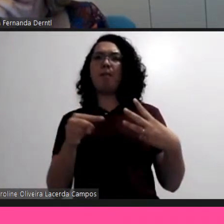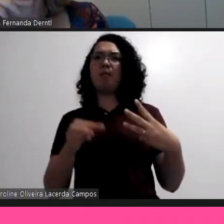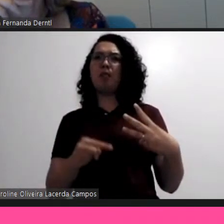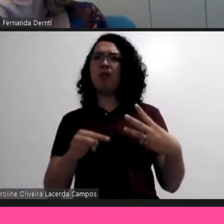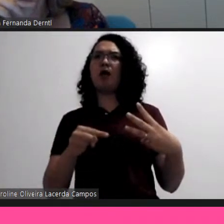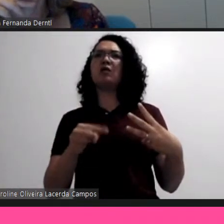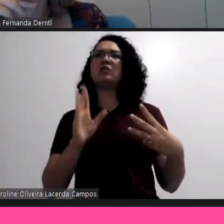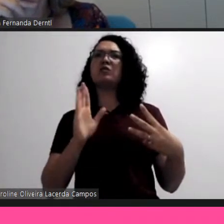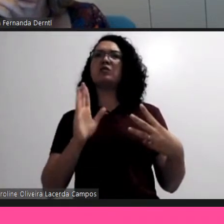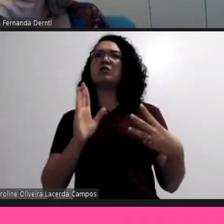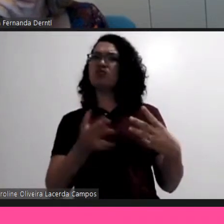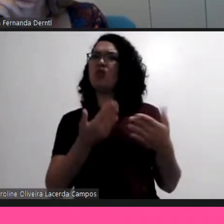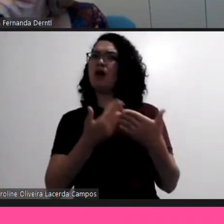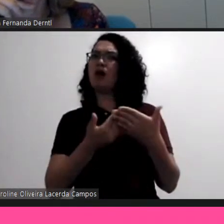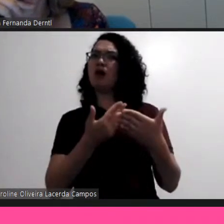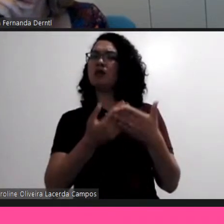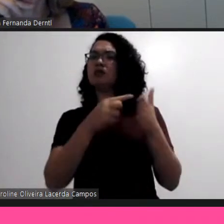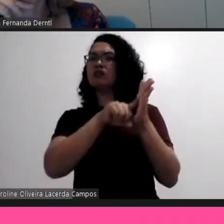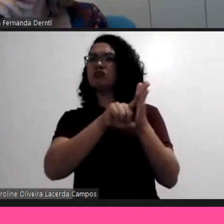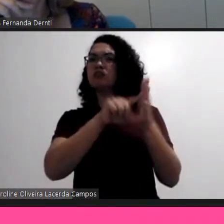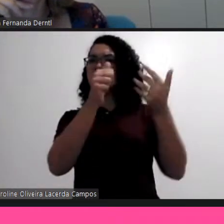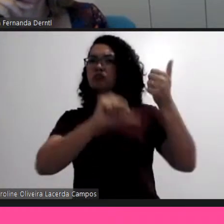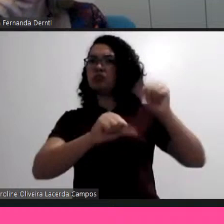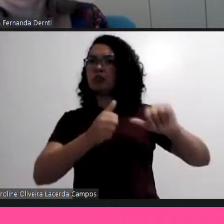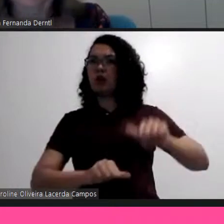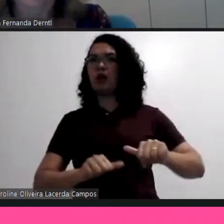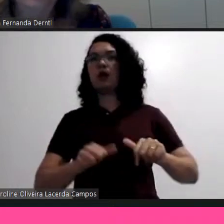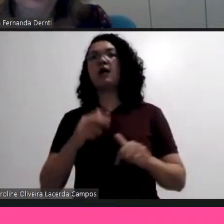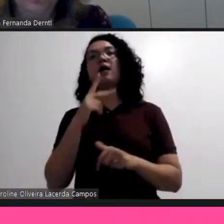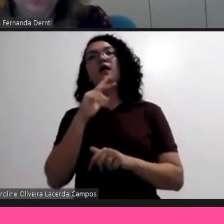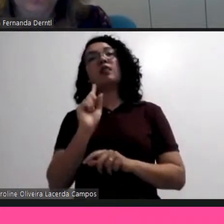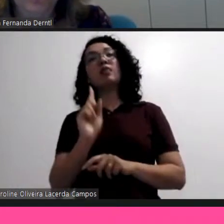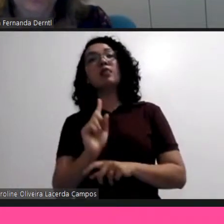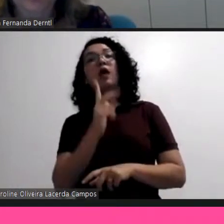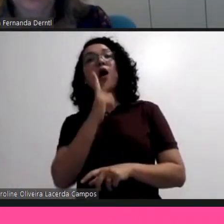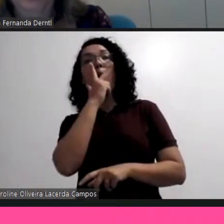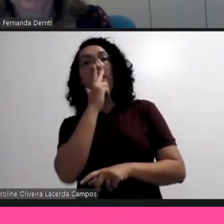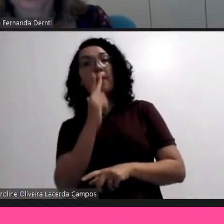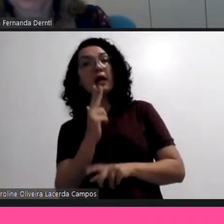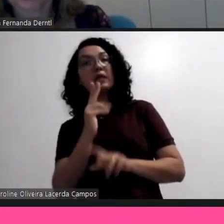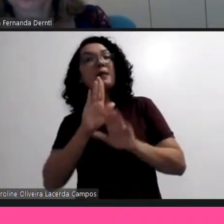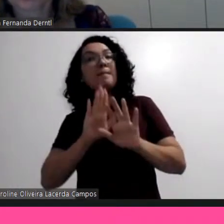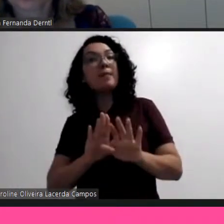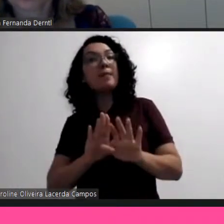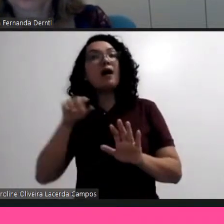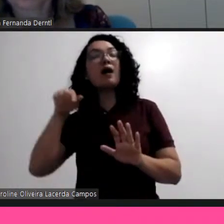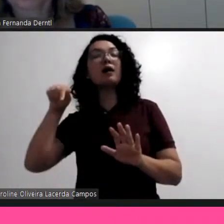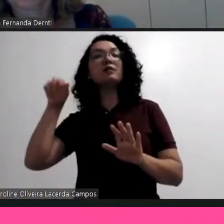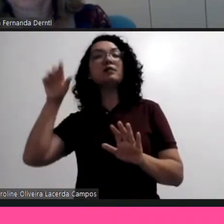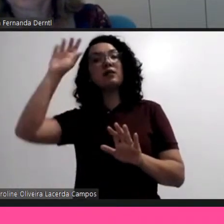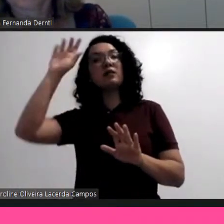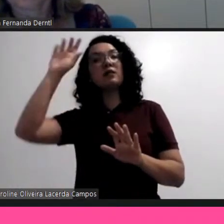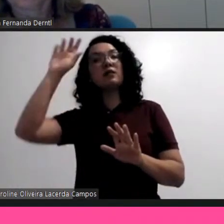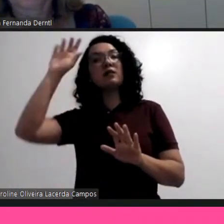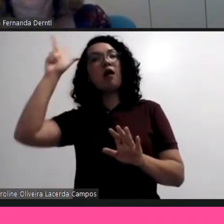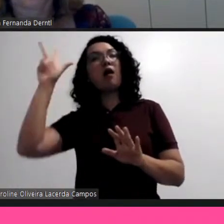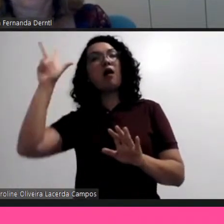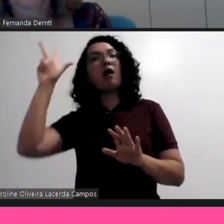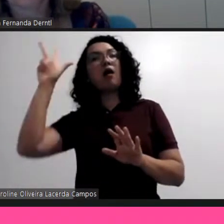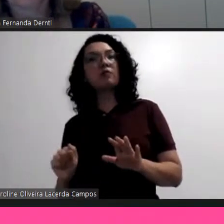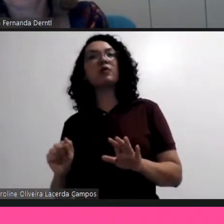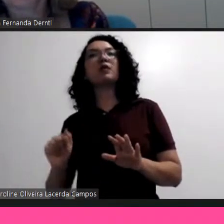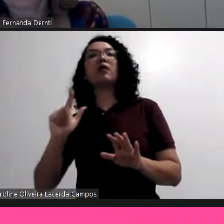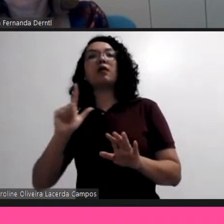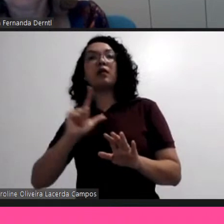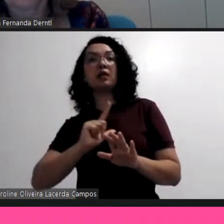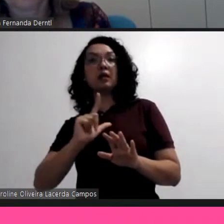bit locally, they tend to look, especially in the modern period, very much internationally. And so you're very right about